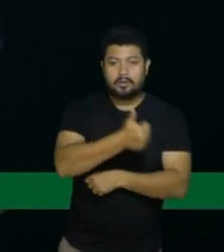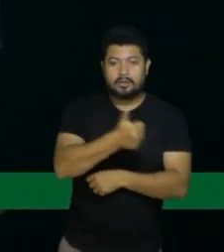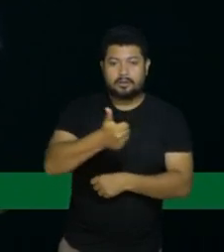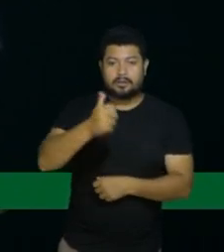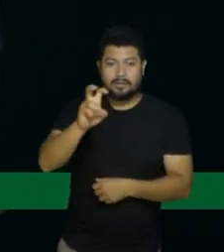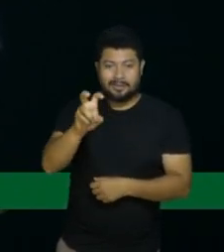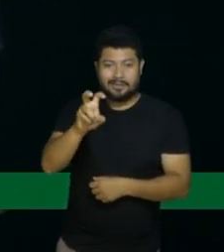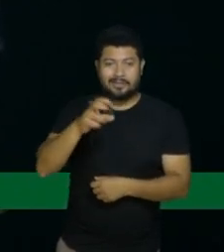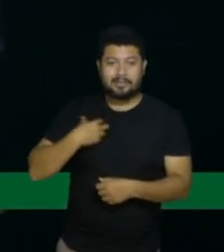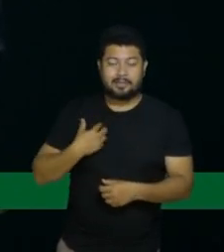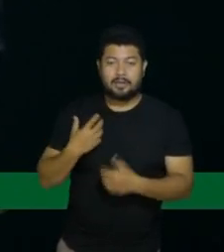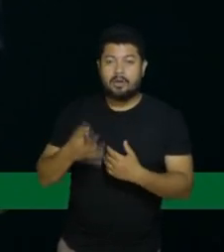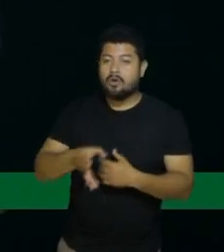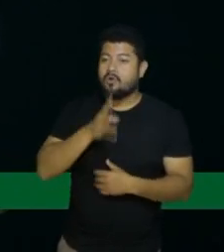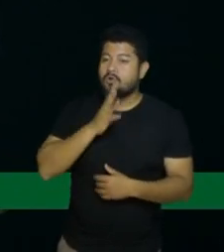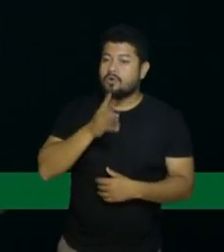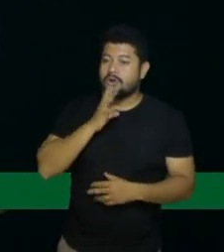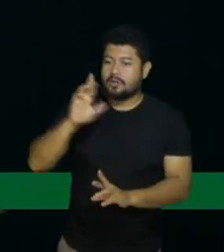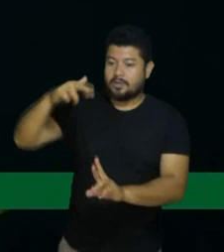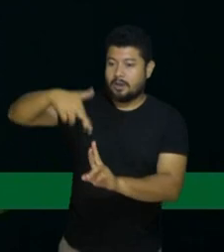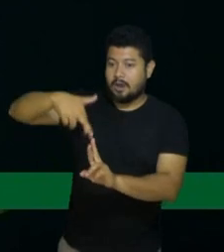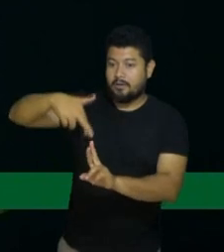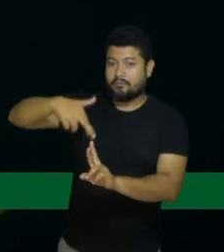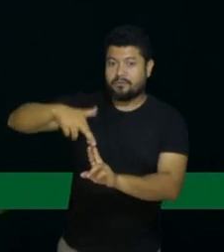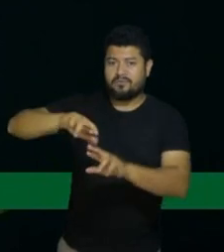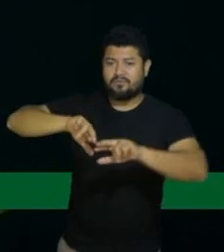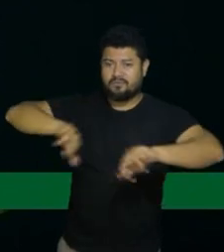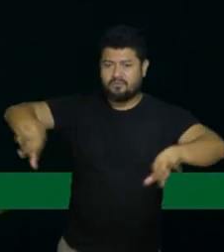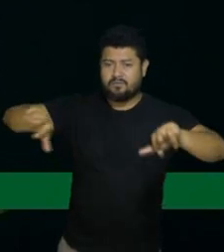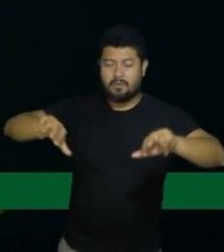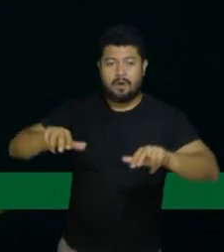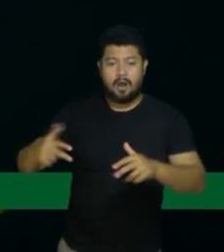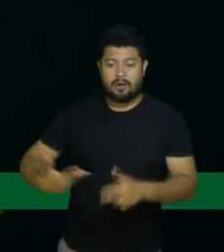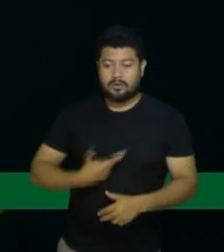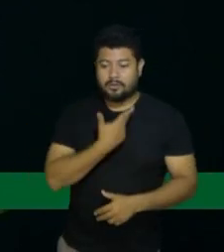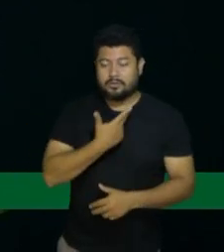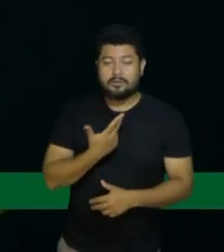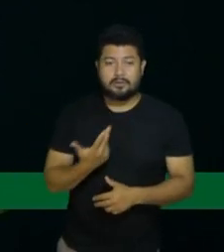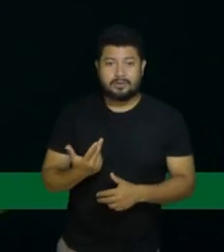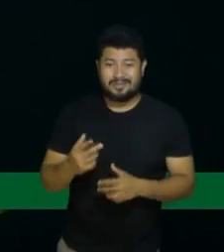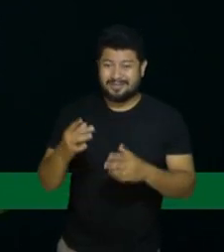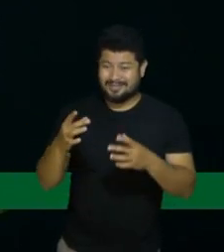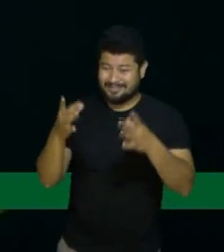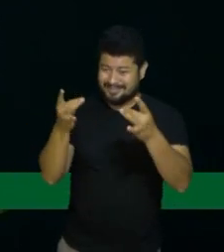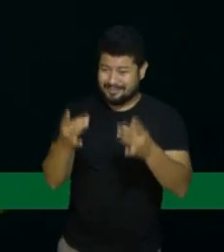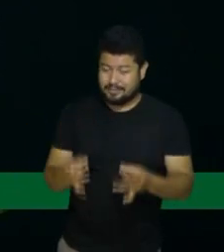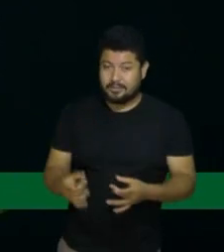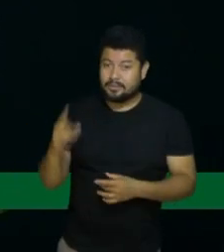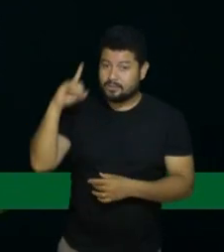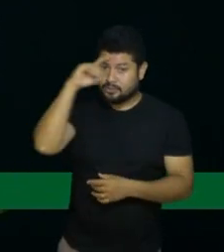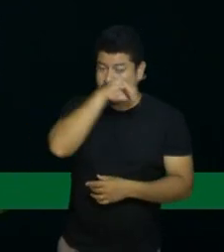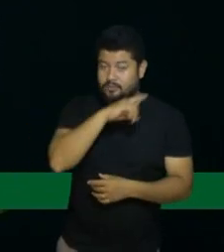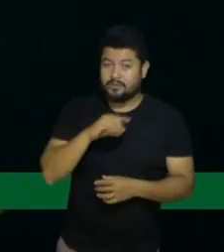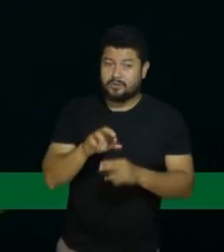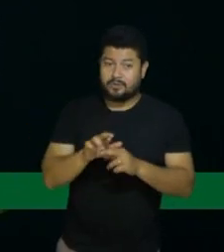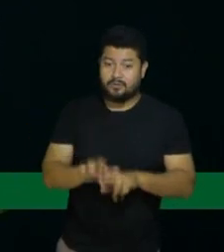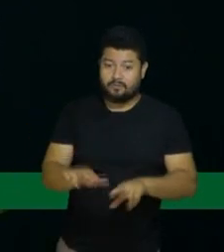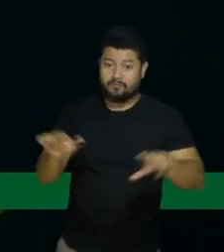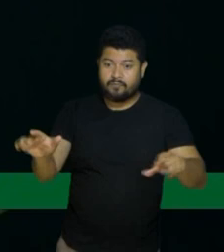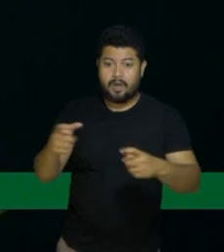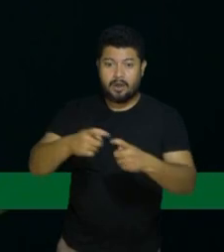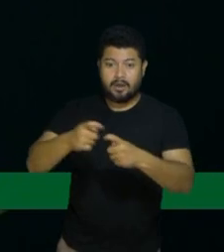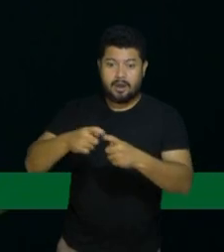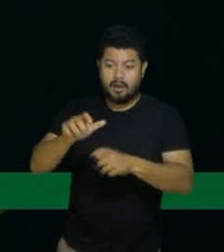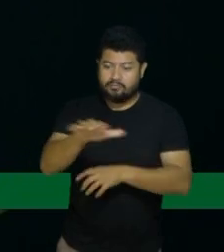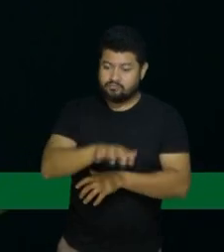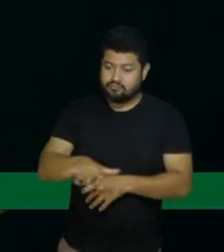unidade hospitalar referência nos procedimentos de alta complexidade em diversos segmentos da Medicina